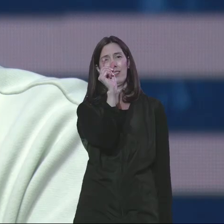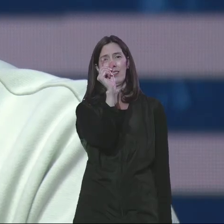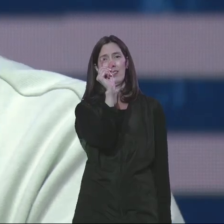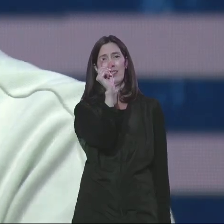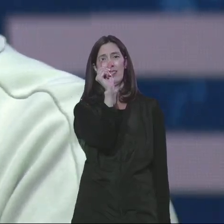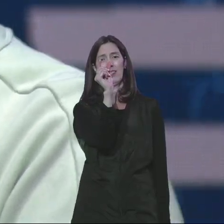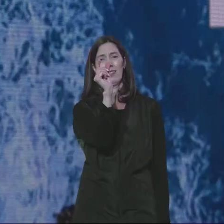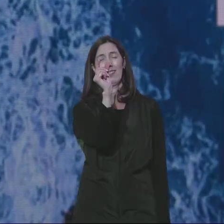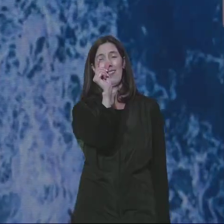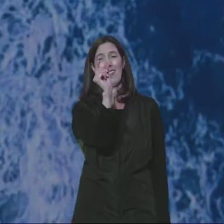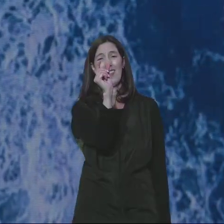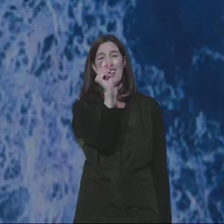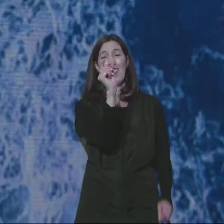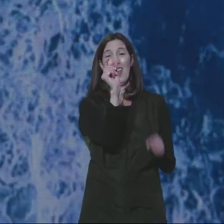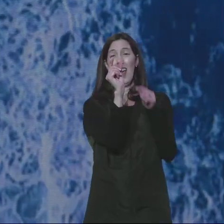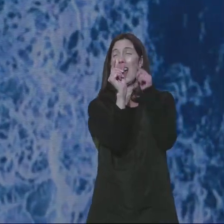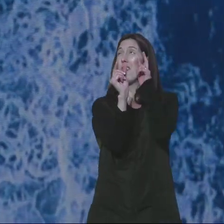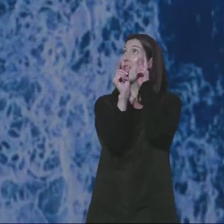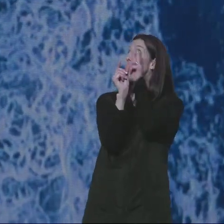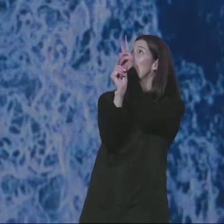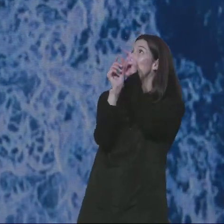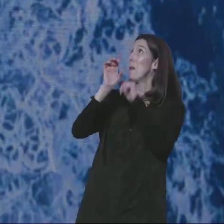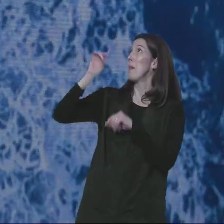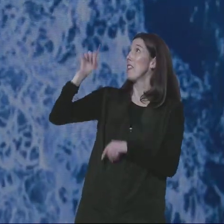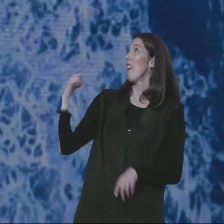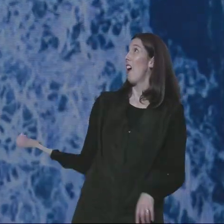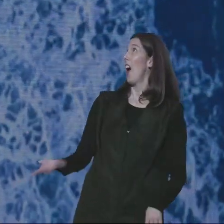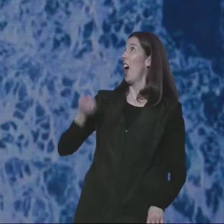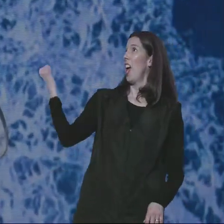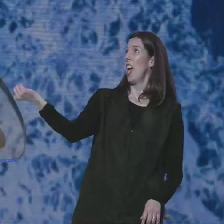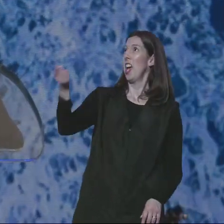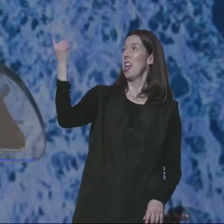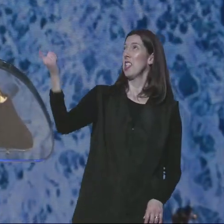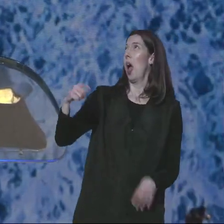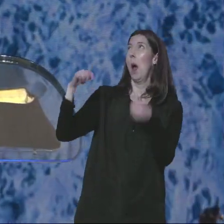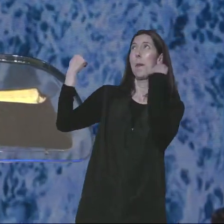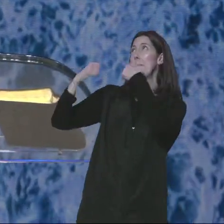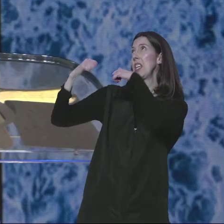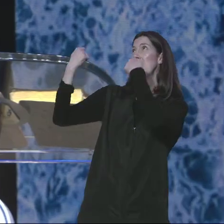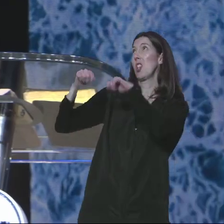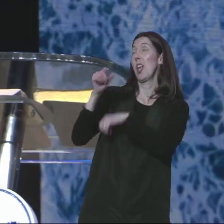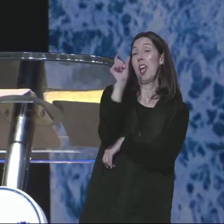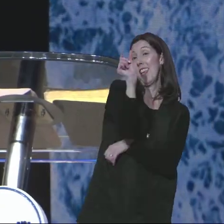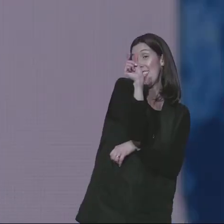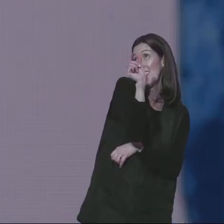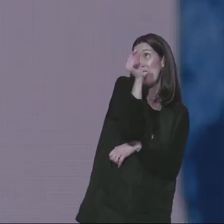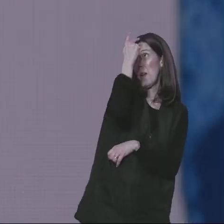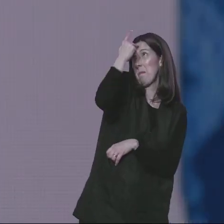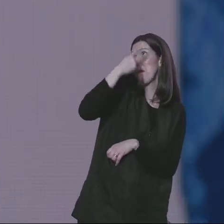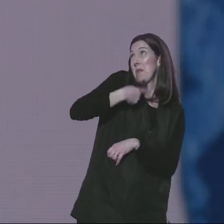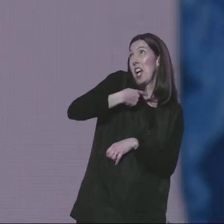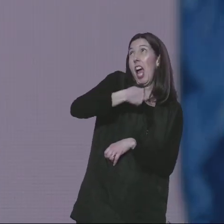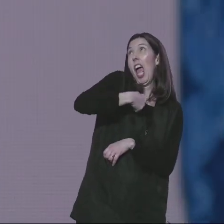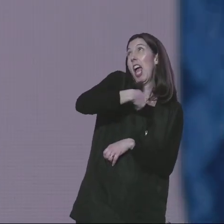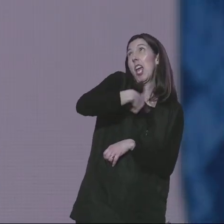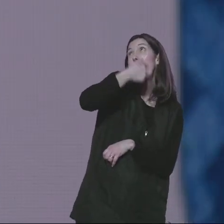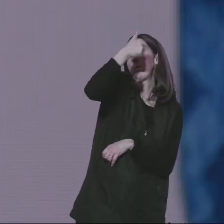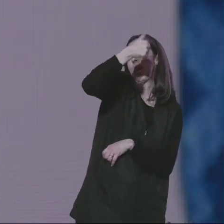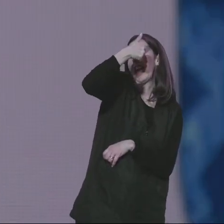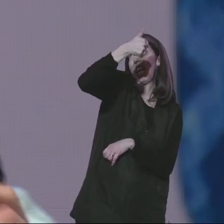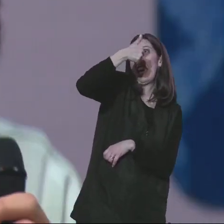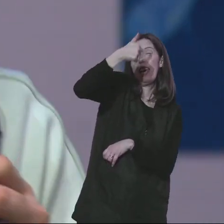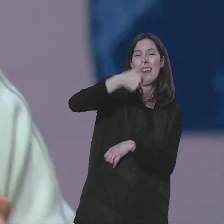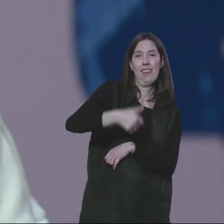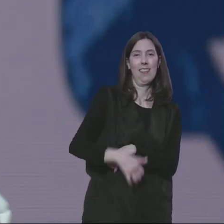E a gente olha para o Deus eterno e fala, eu não preciso de você, porque eu sei viver essa parte aqui incrivelmente bem.